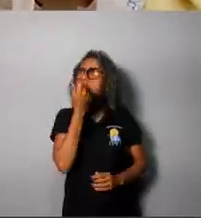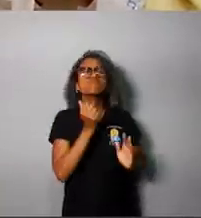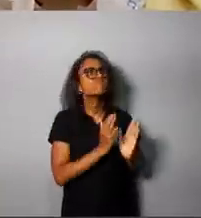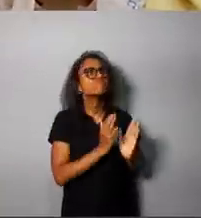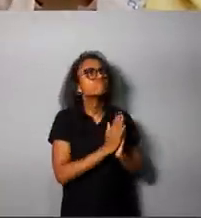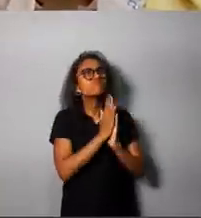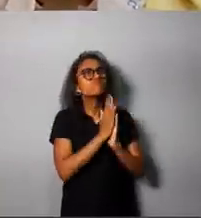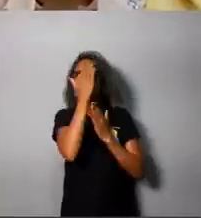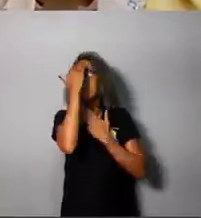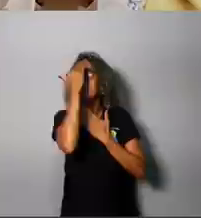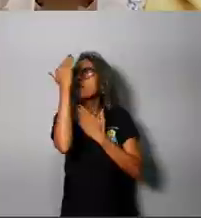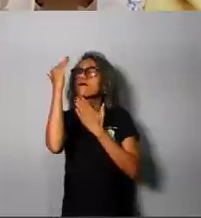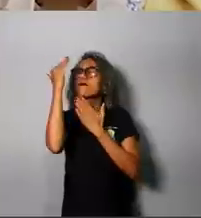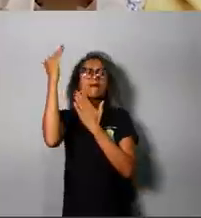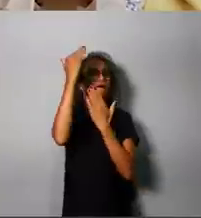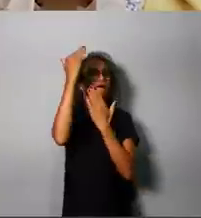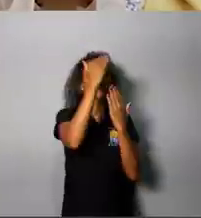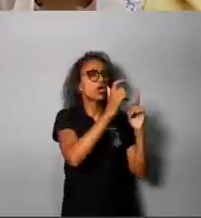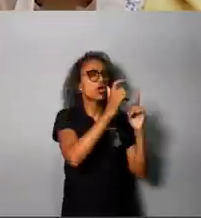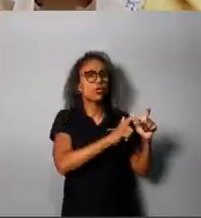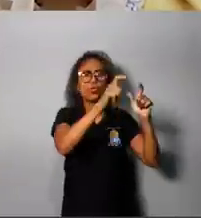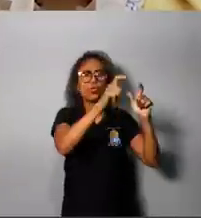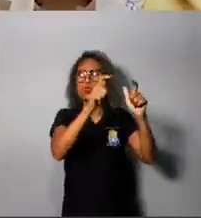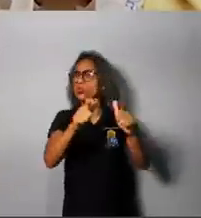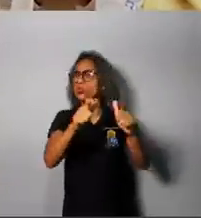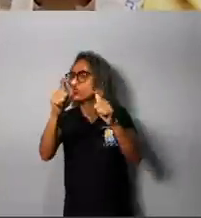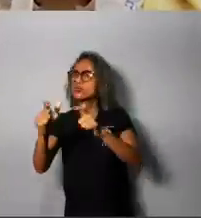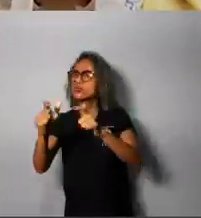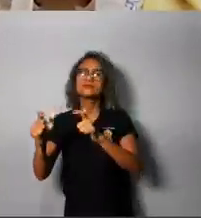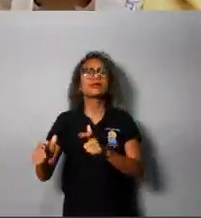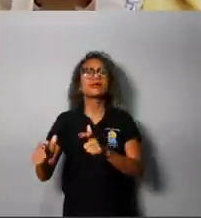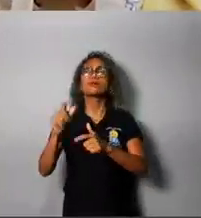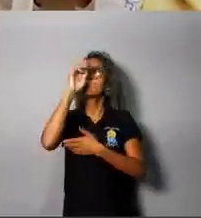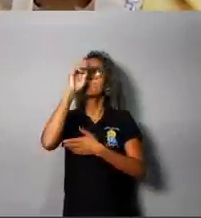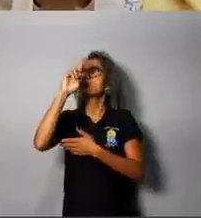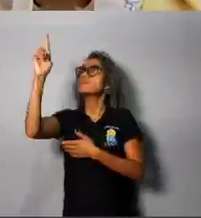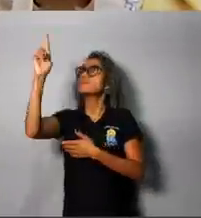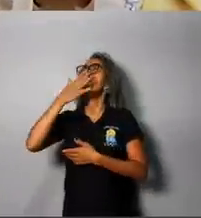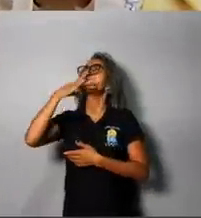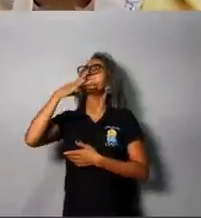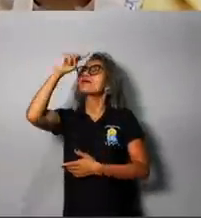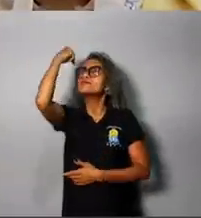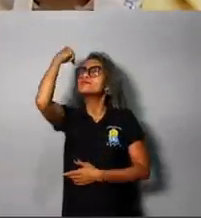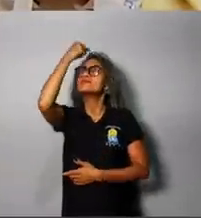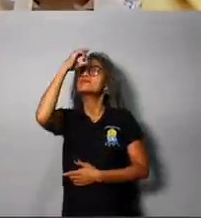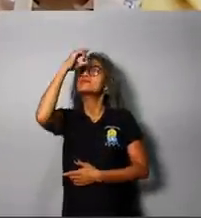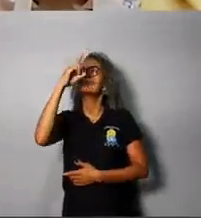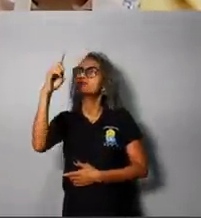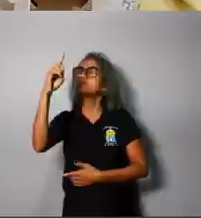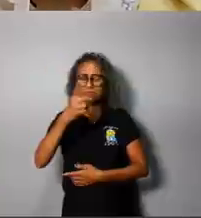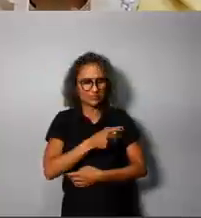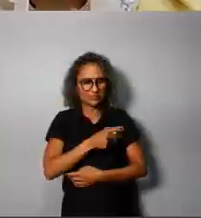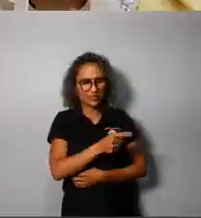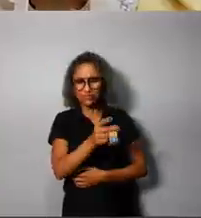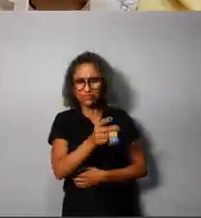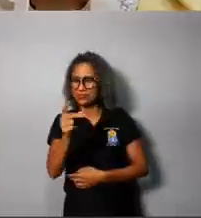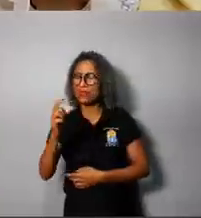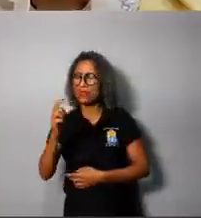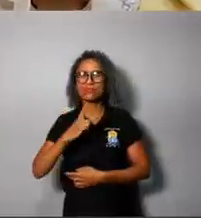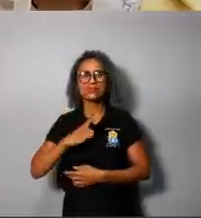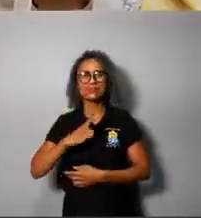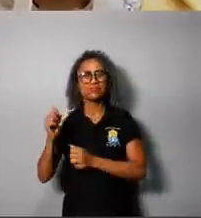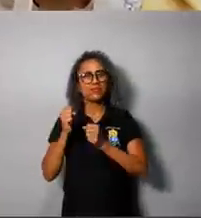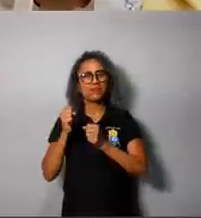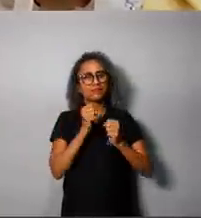todo lugar. Senhor Pai Santo, Deus Eterno e Todo-Poderoso, por Cristo Senhor